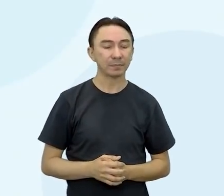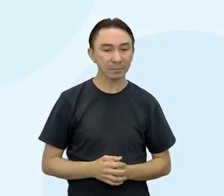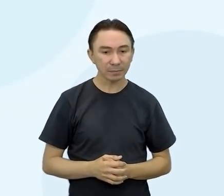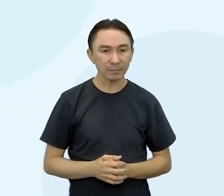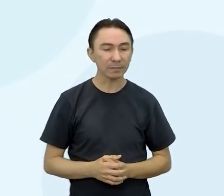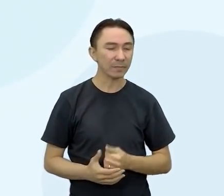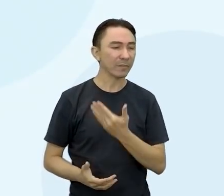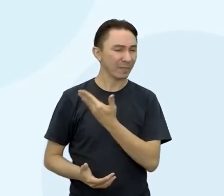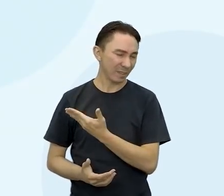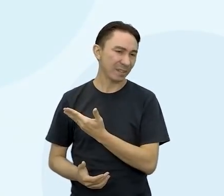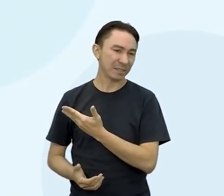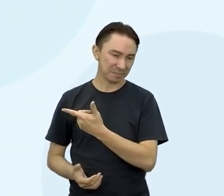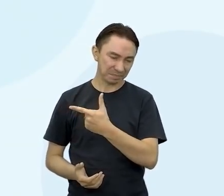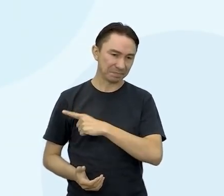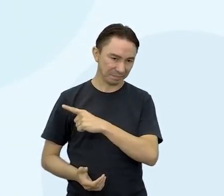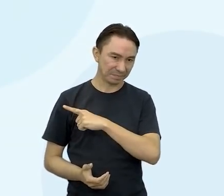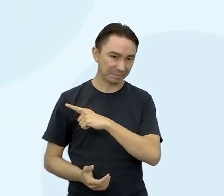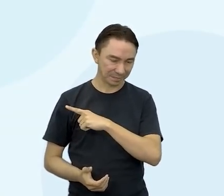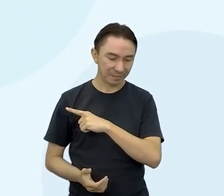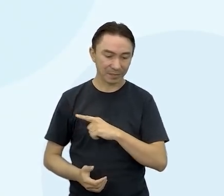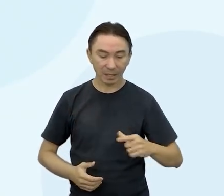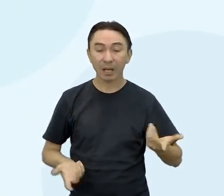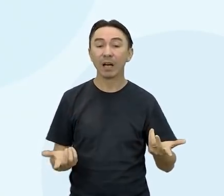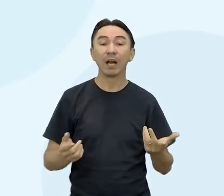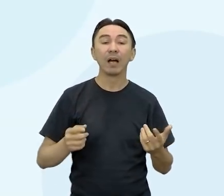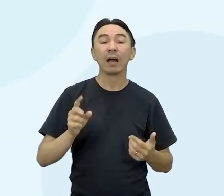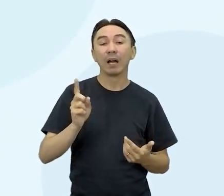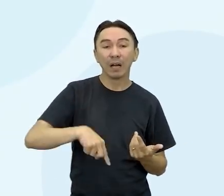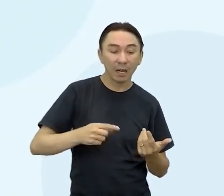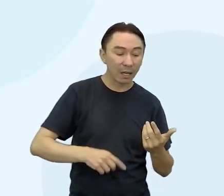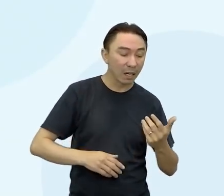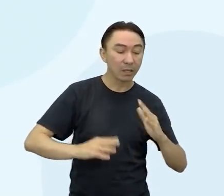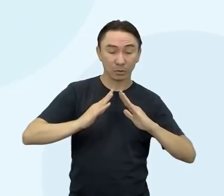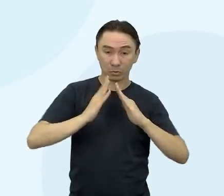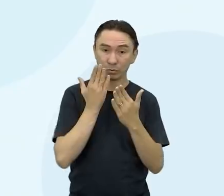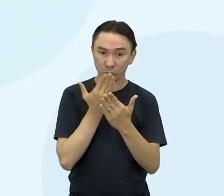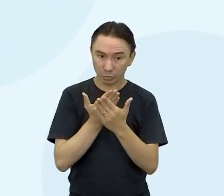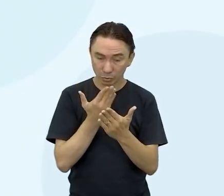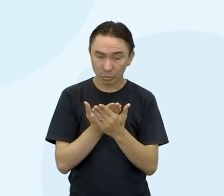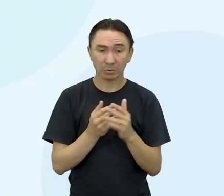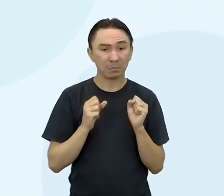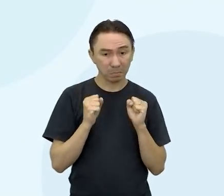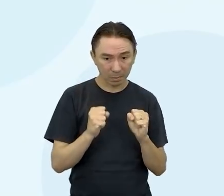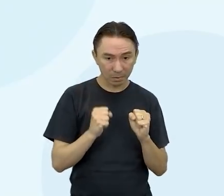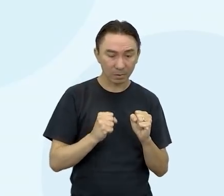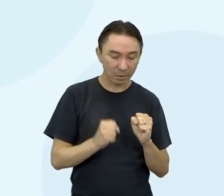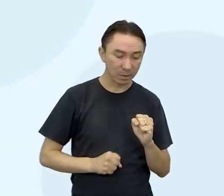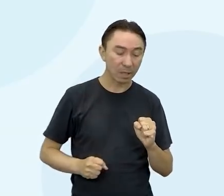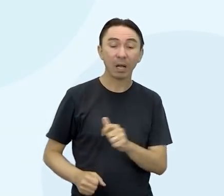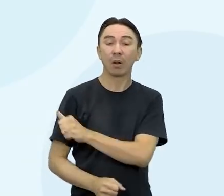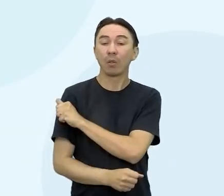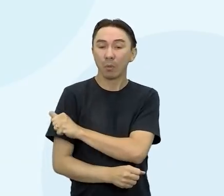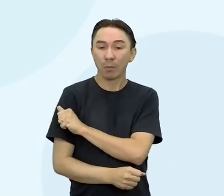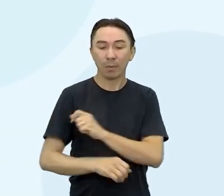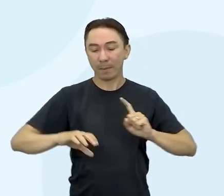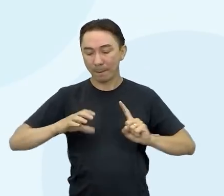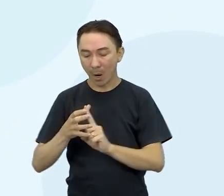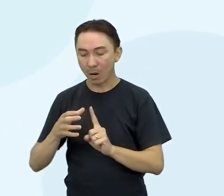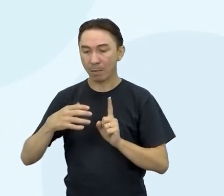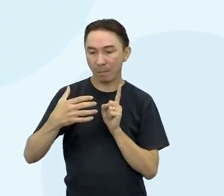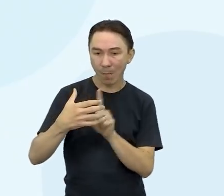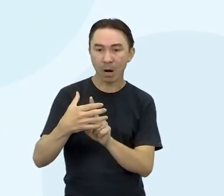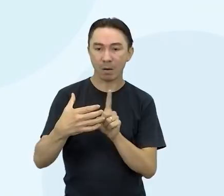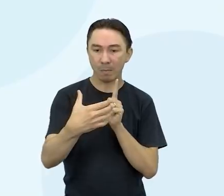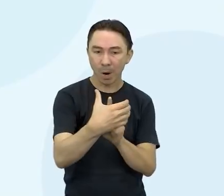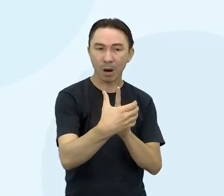essa retomada, as escolas elas podem organizar os agrupamentos de estudantes de diferentes turmas em anos e séries. E